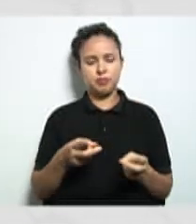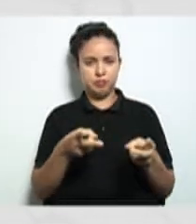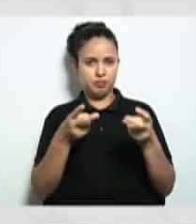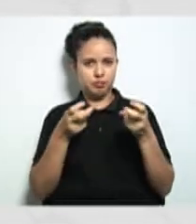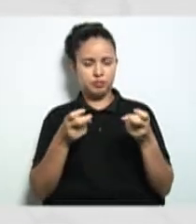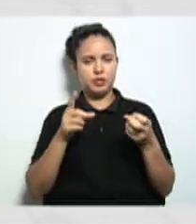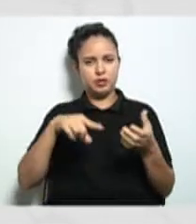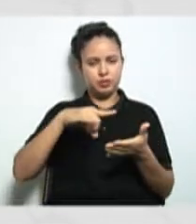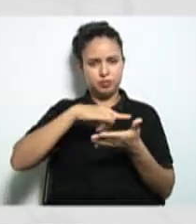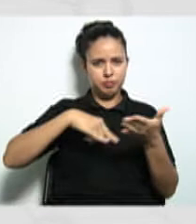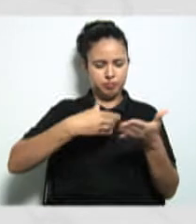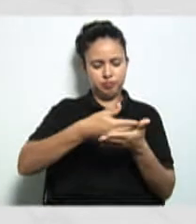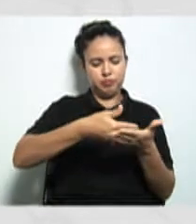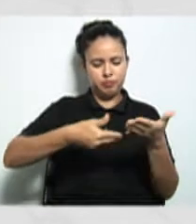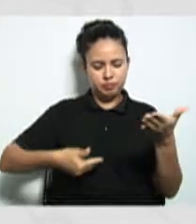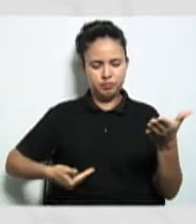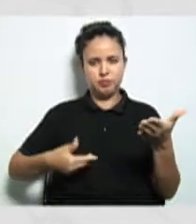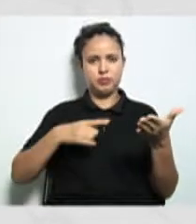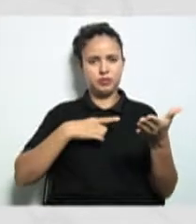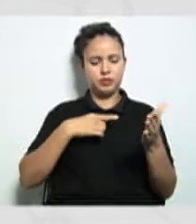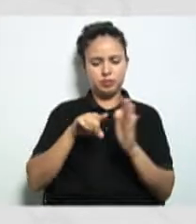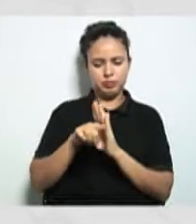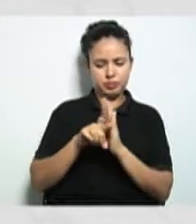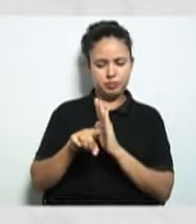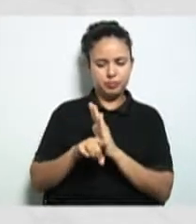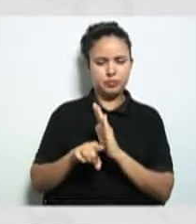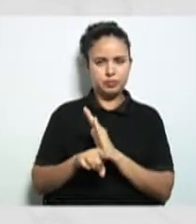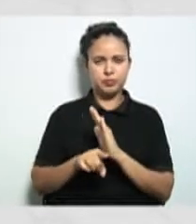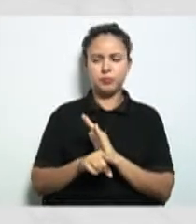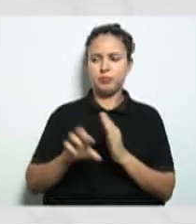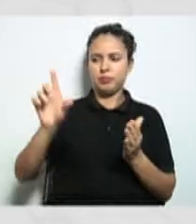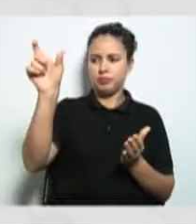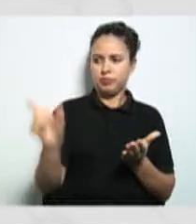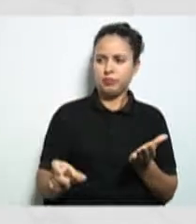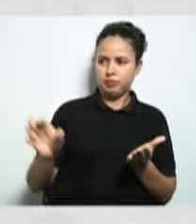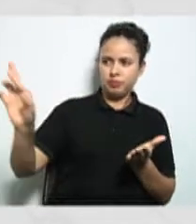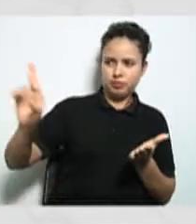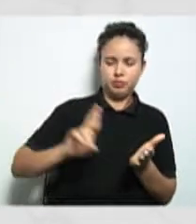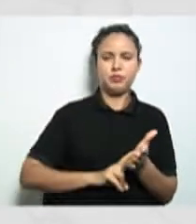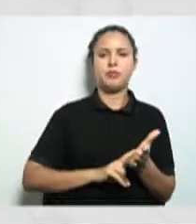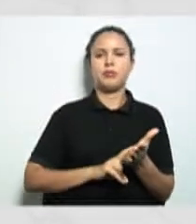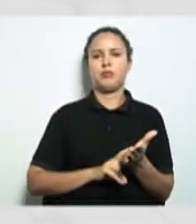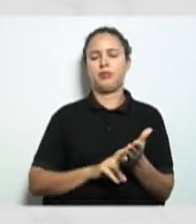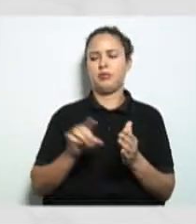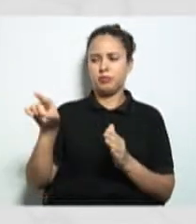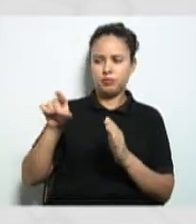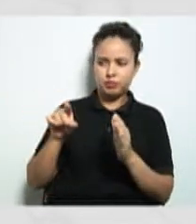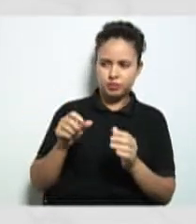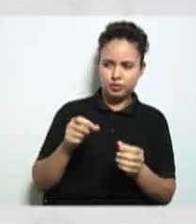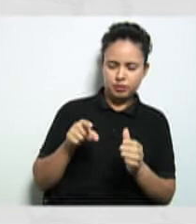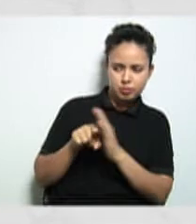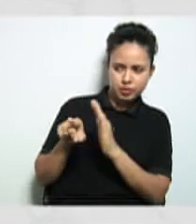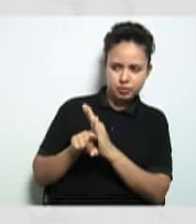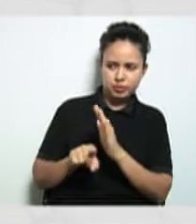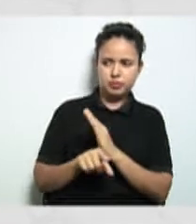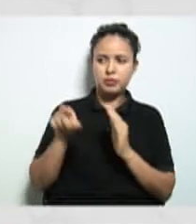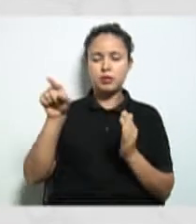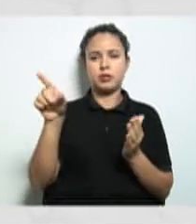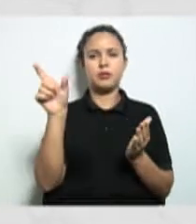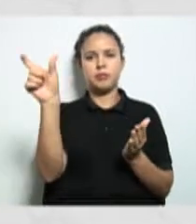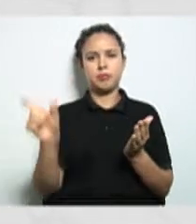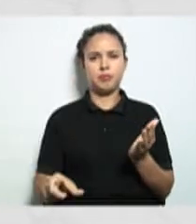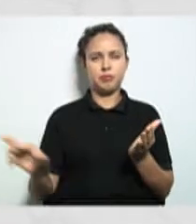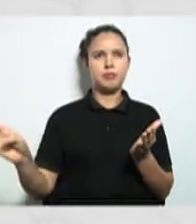É um documento que apresenta questões preenchidas pelo pesquisado, ou seja, Eu que estou participando dessa pesquisa que